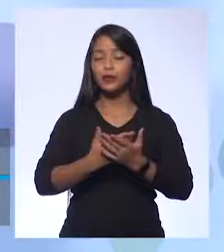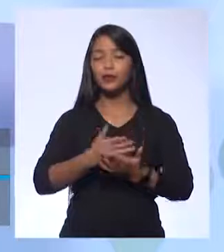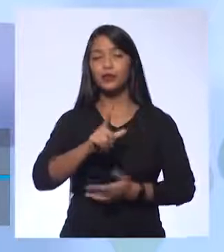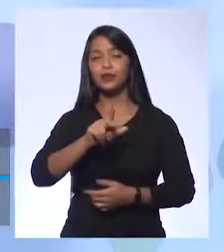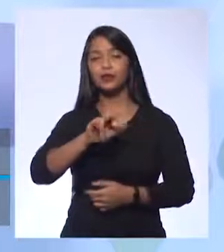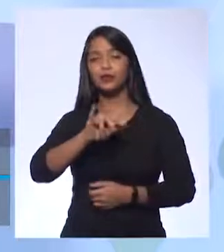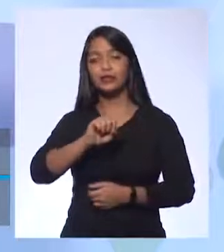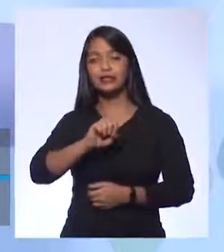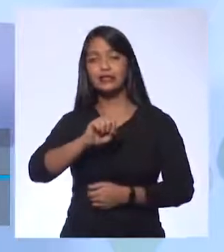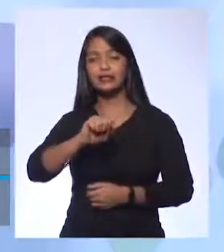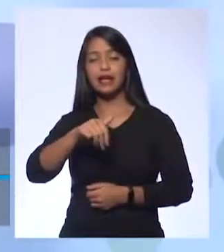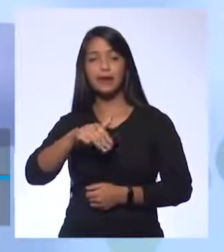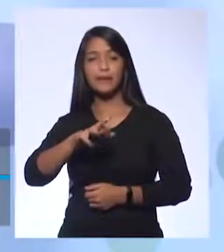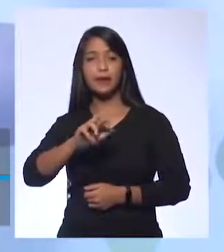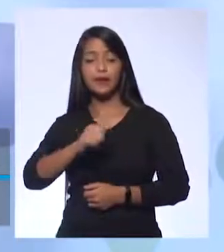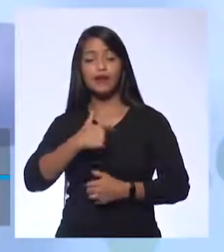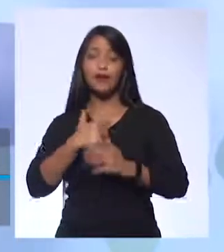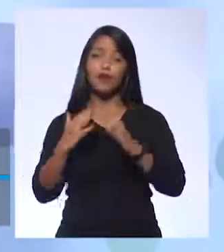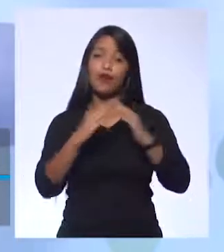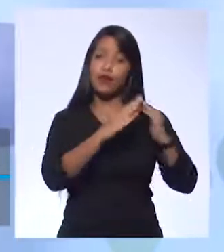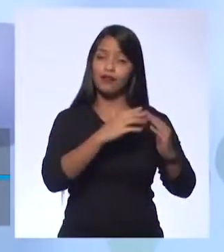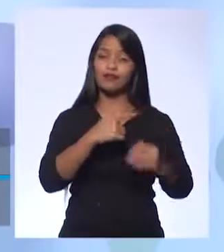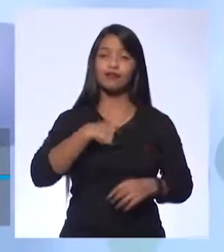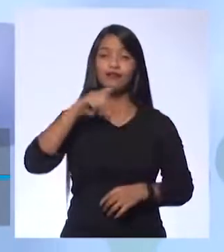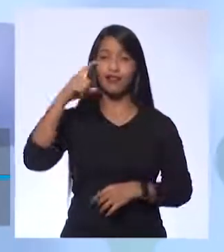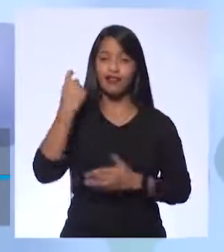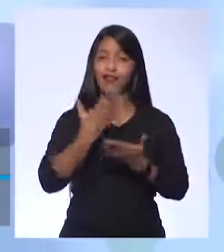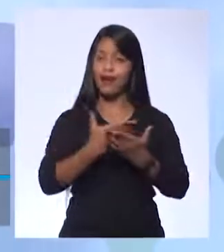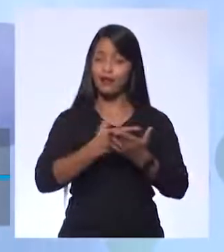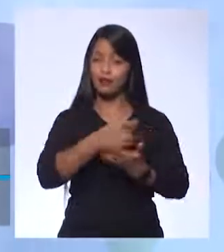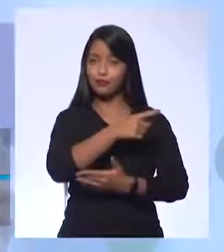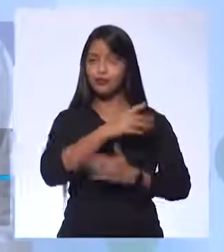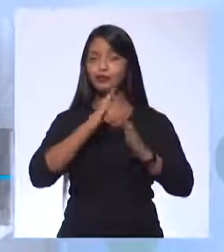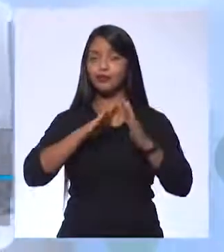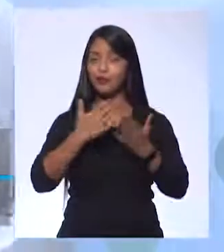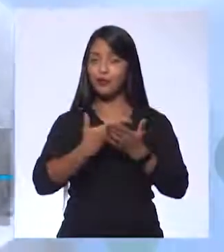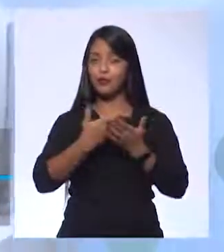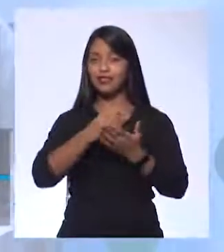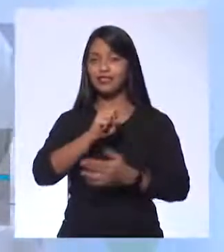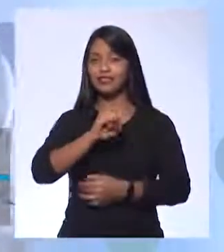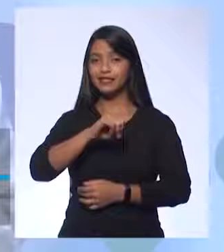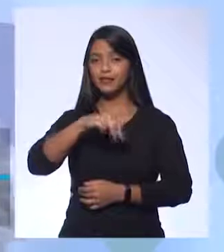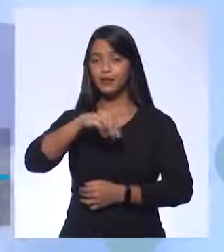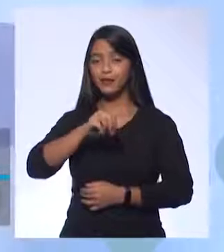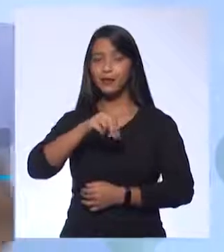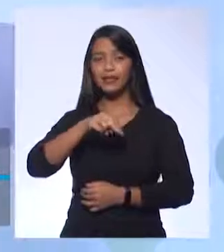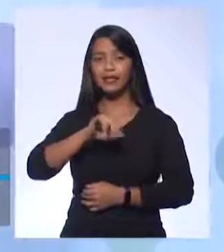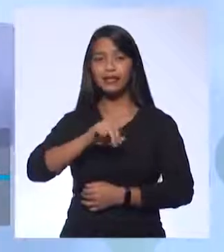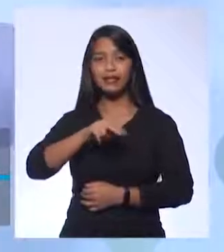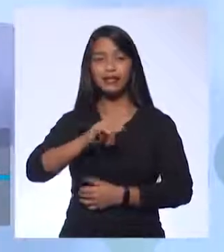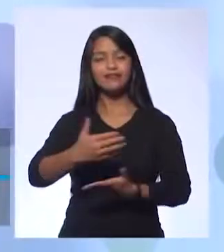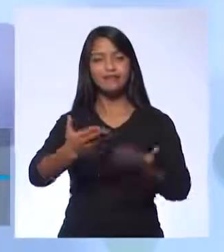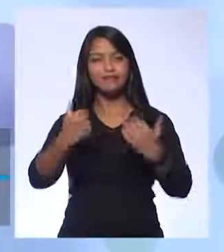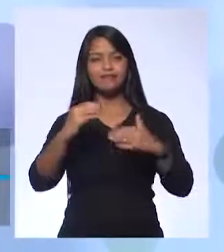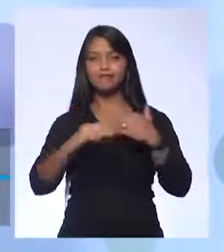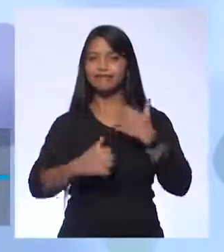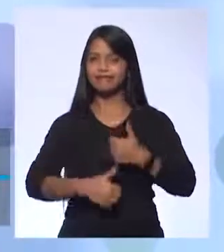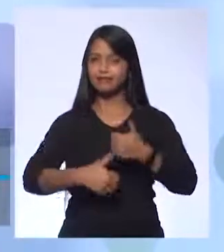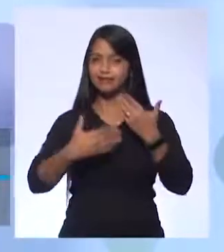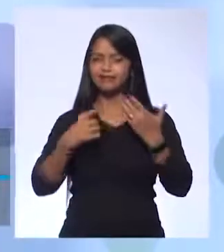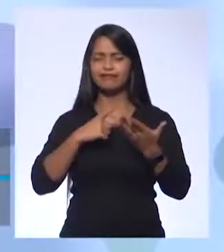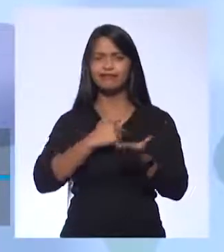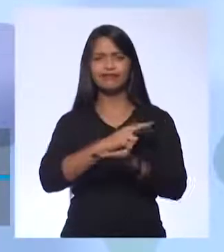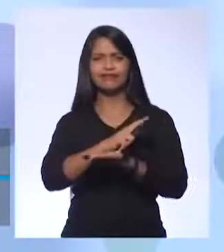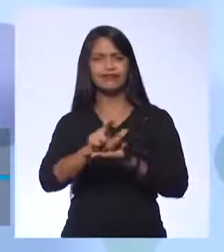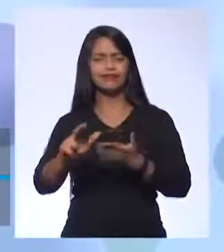Eu dava aula aí do lado, no Simonini. Tá, um abraço para vocês. Vamos participar aí. E todos os demais, né? Mário Cosel também, a gente viu que está